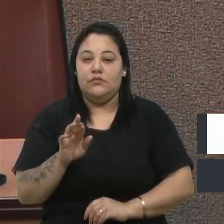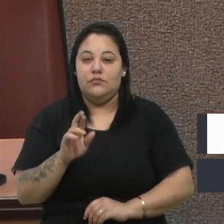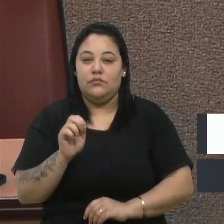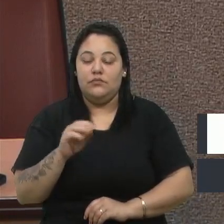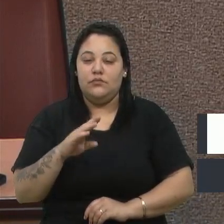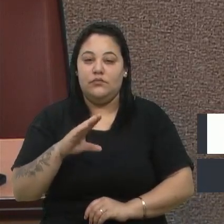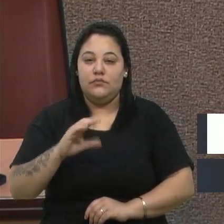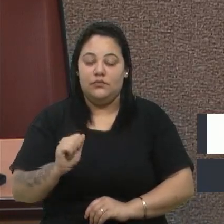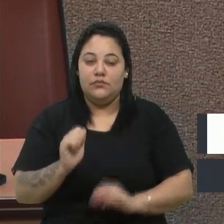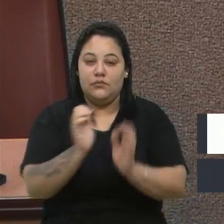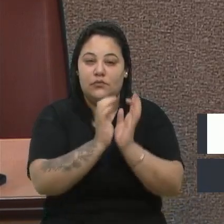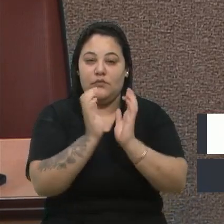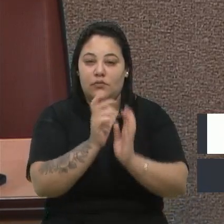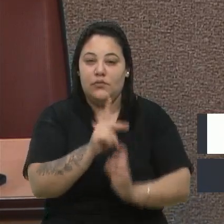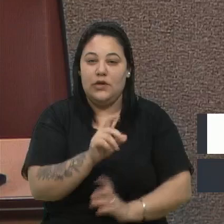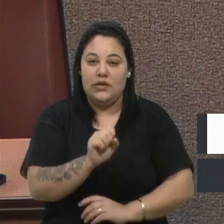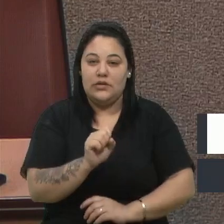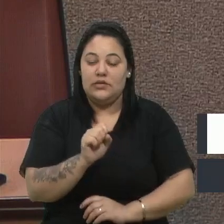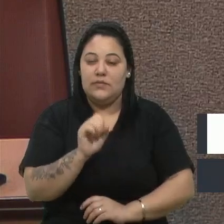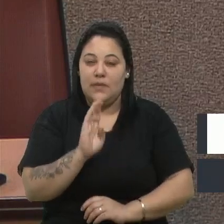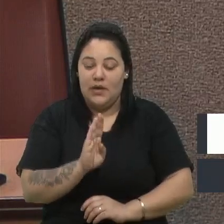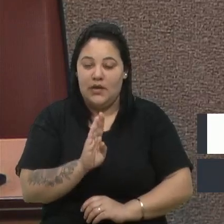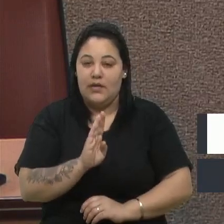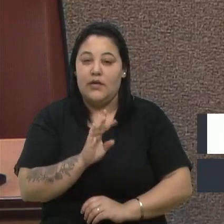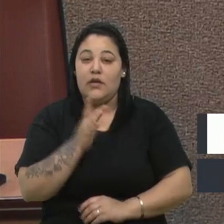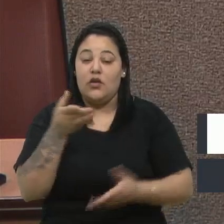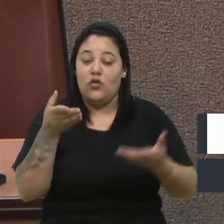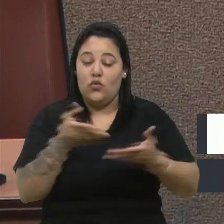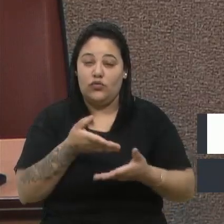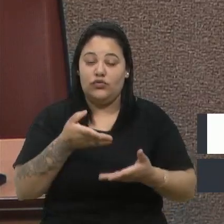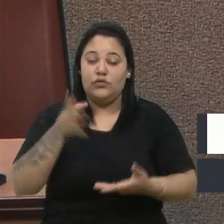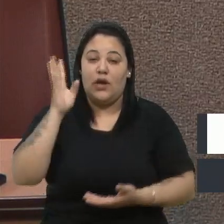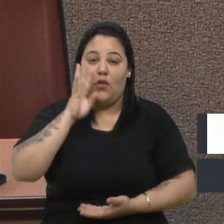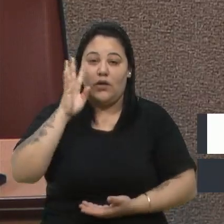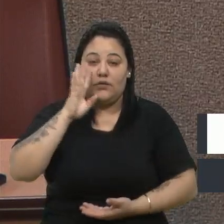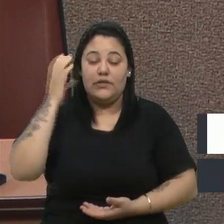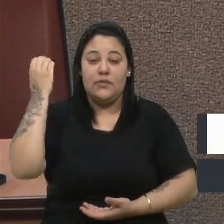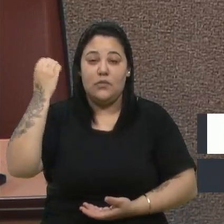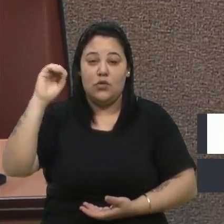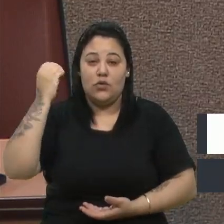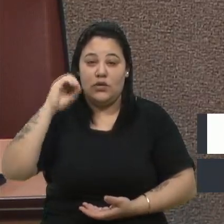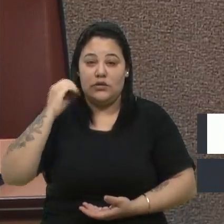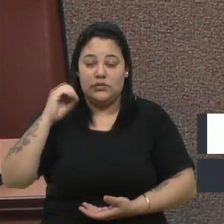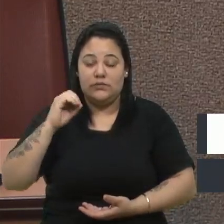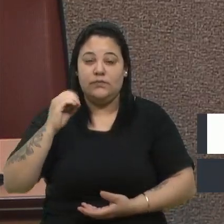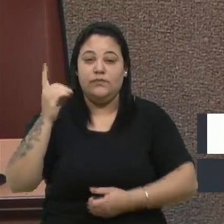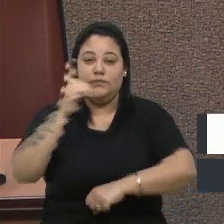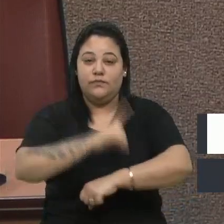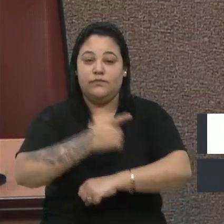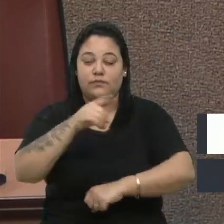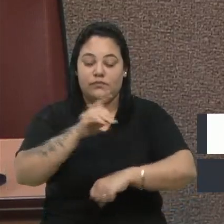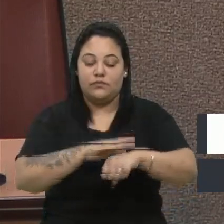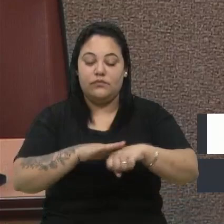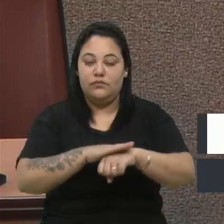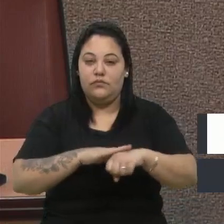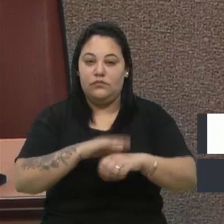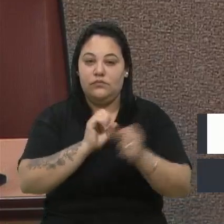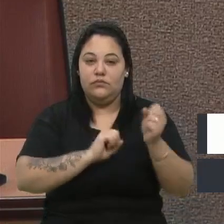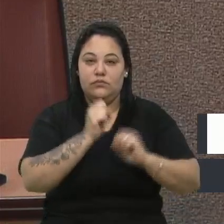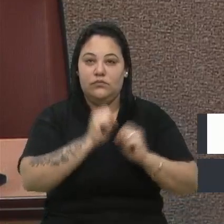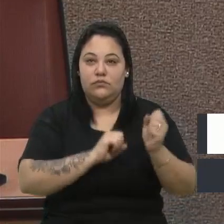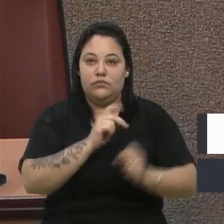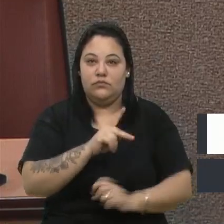PSB, que estará em Porto Alegre nesta quarta-feira. Durante o dia conversará com empresários, o